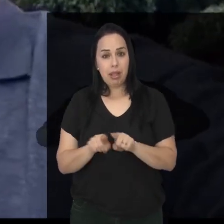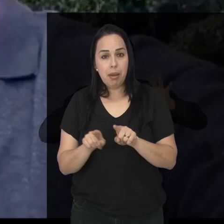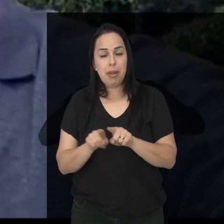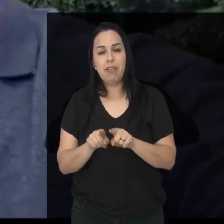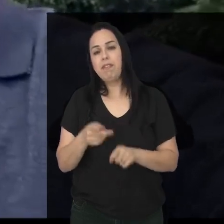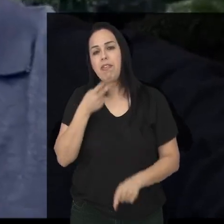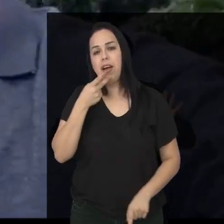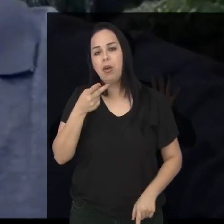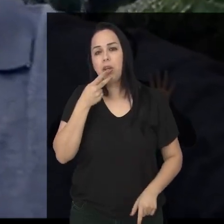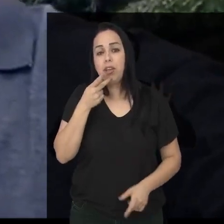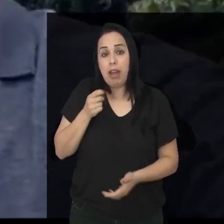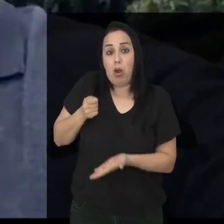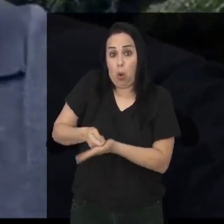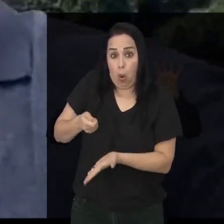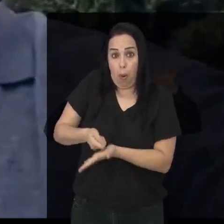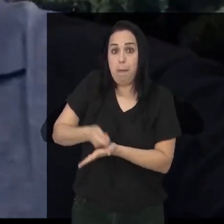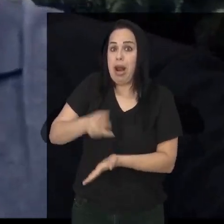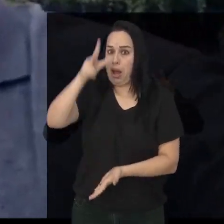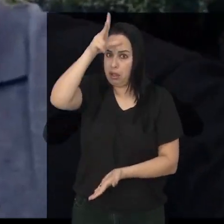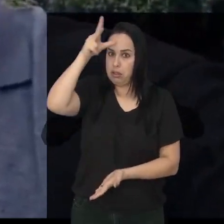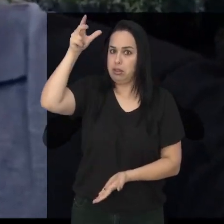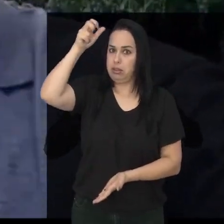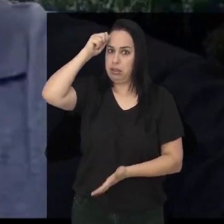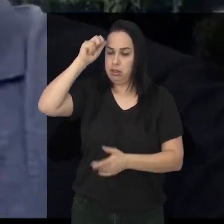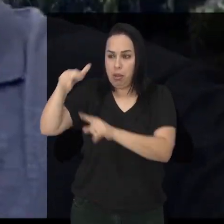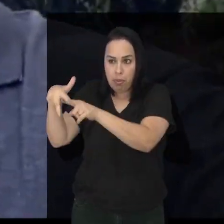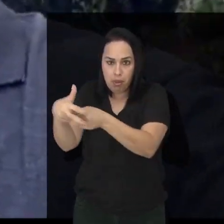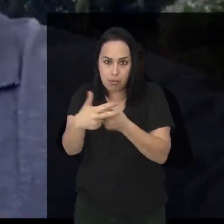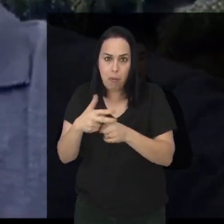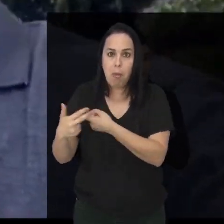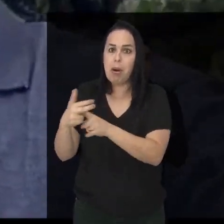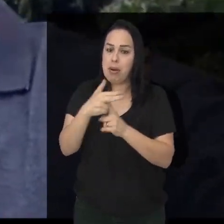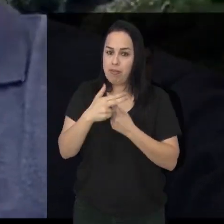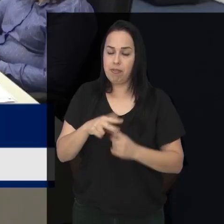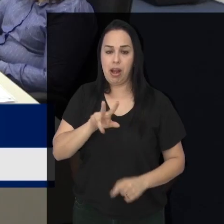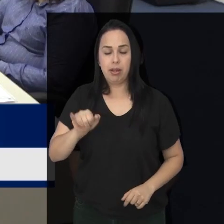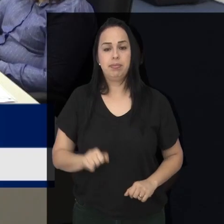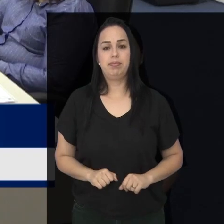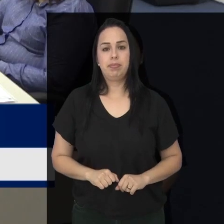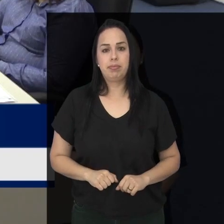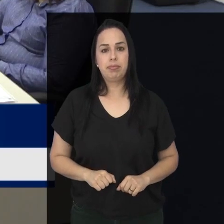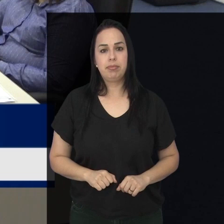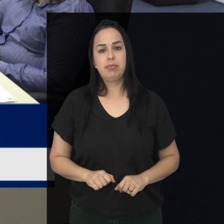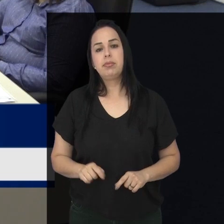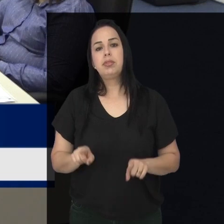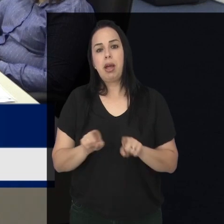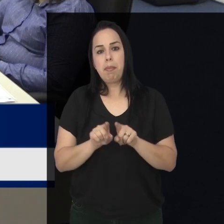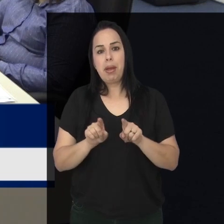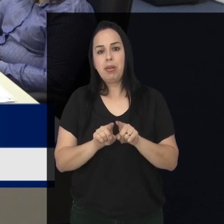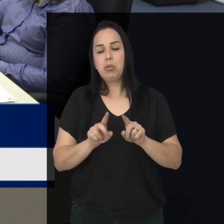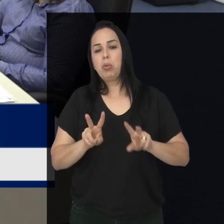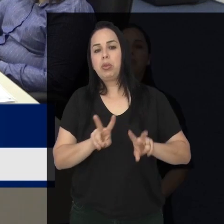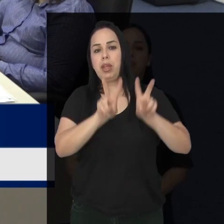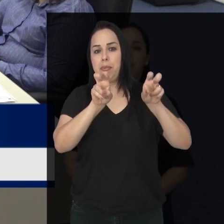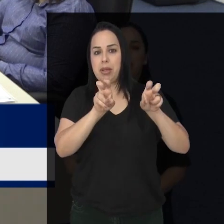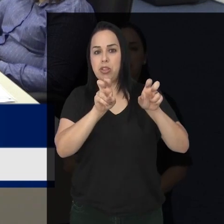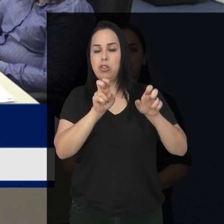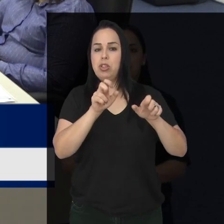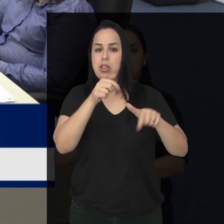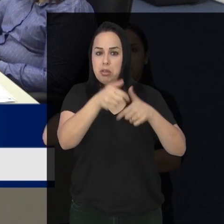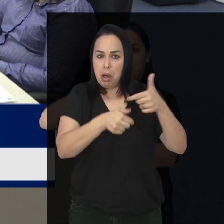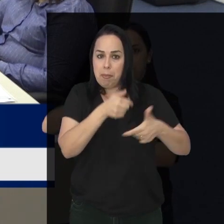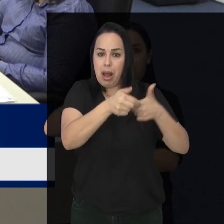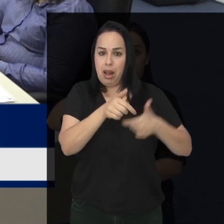que vai continuar a exigir das autoridades ações preventivas e reparos. Também comentando sobre serviços de manutenção